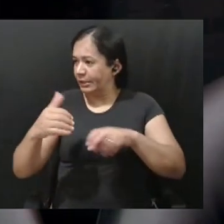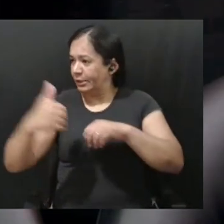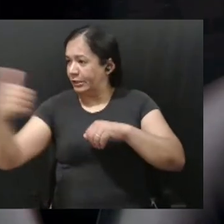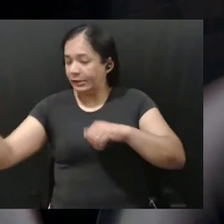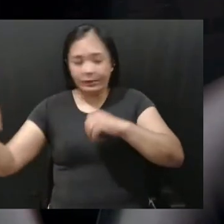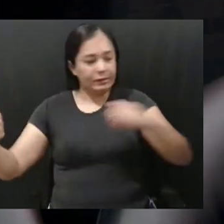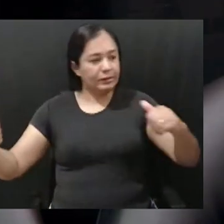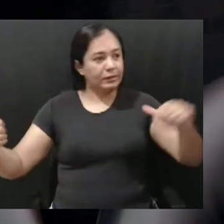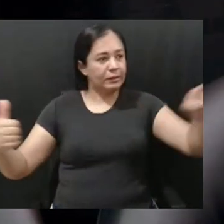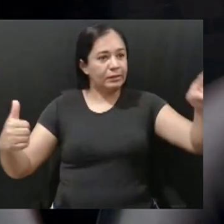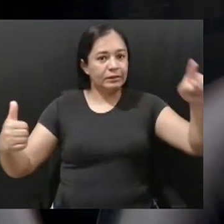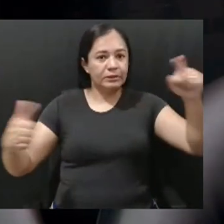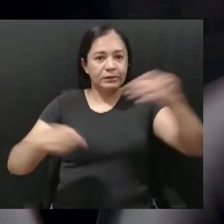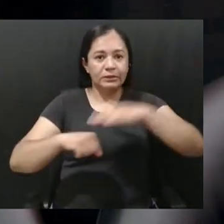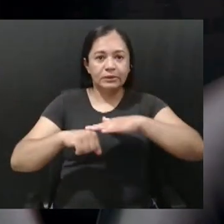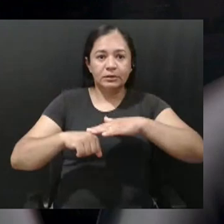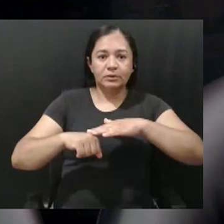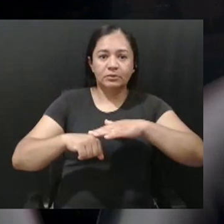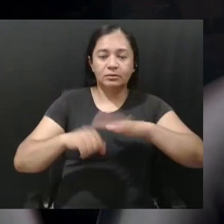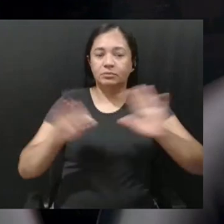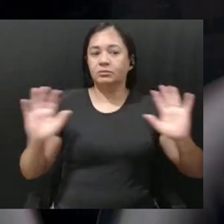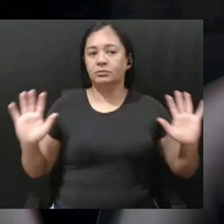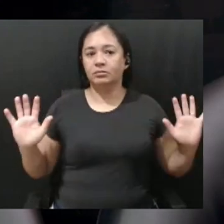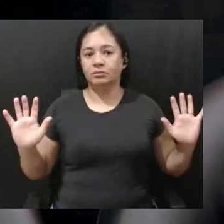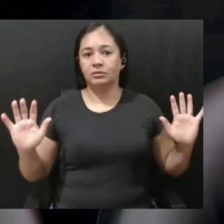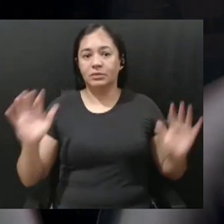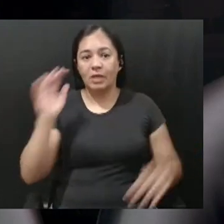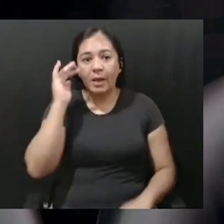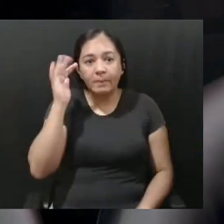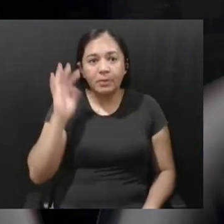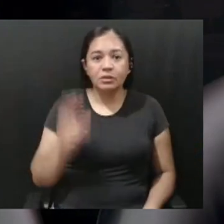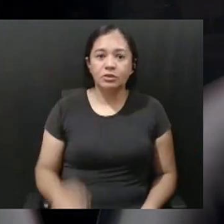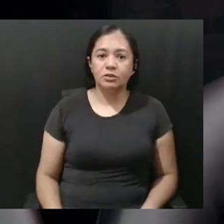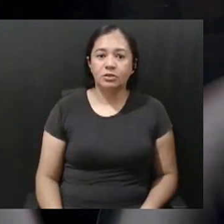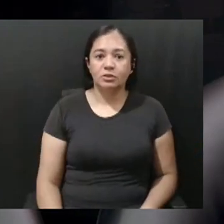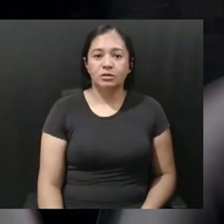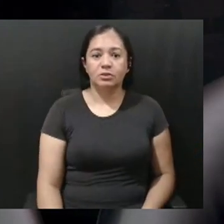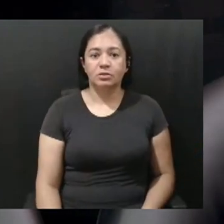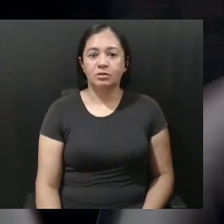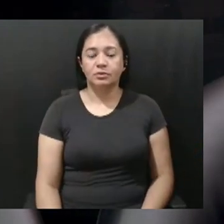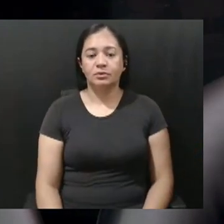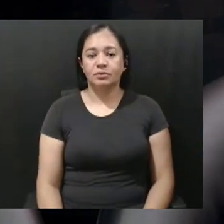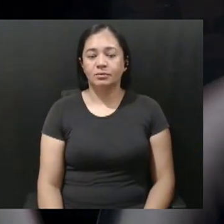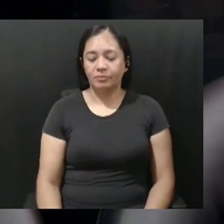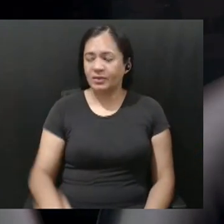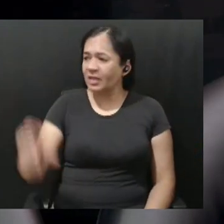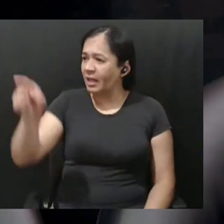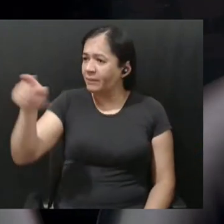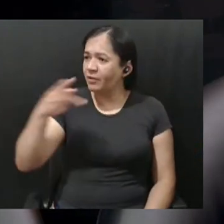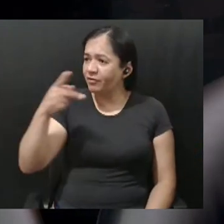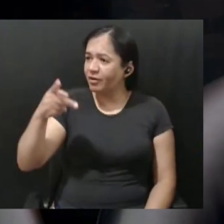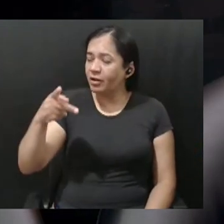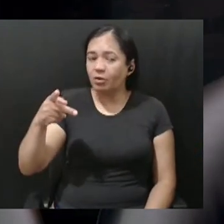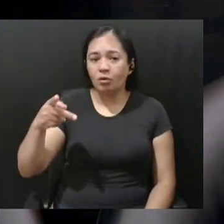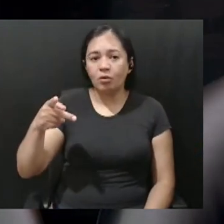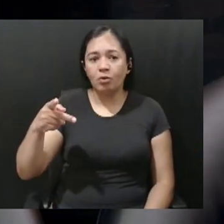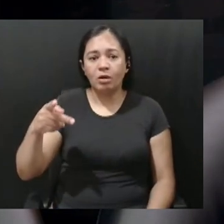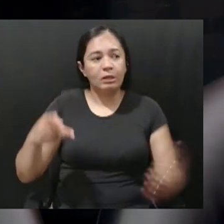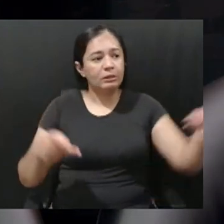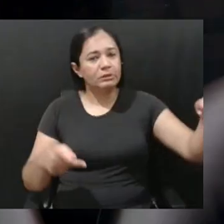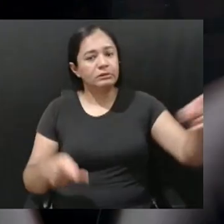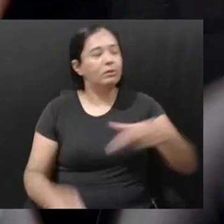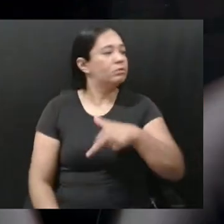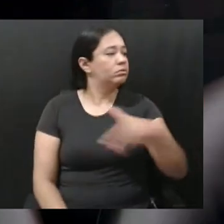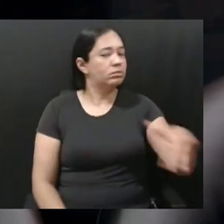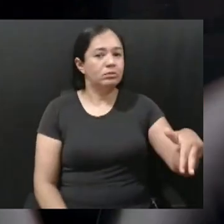conversando, né? Imagina essa situação que a Letícia trouxe, né? A pessoa falou uma coisa para você, aí a outra sai andando, aí você já vai no meio assim,